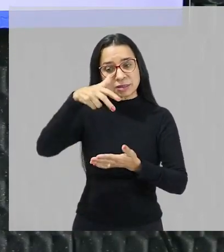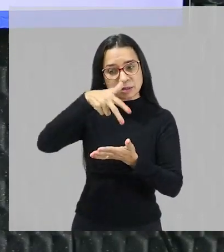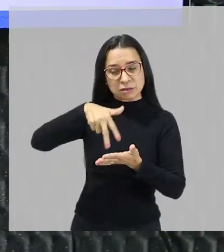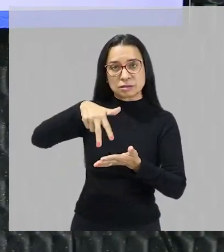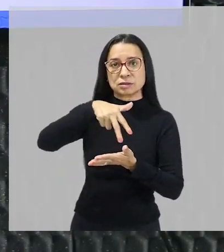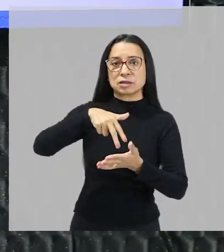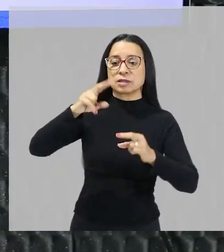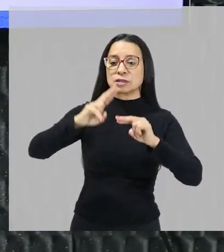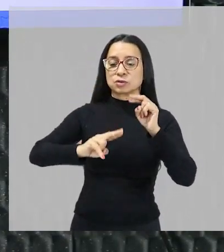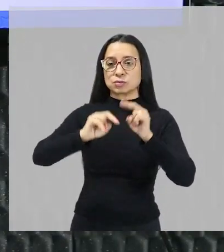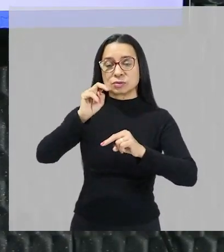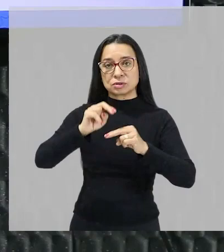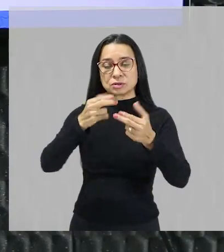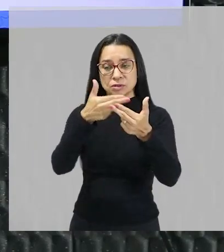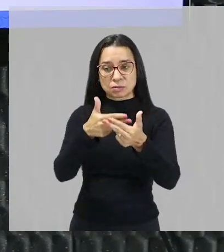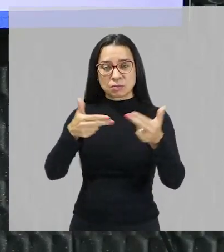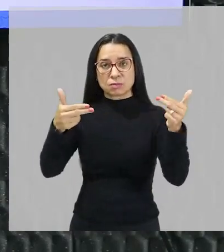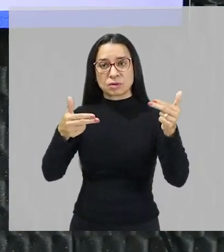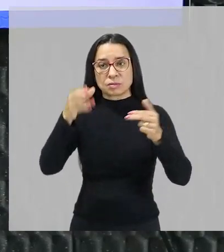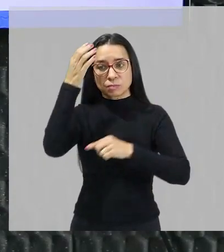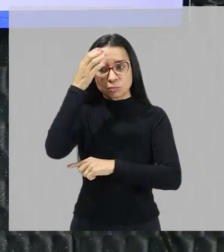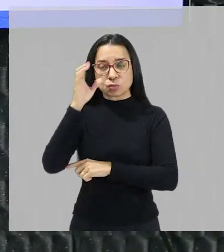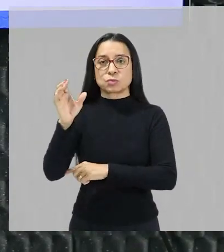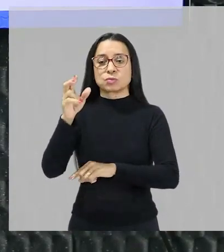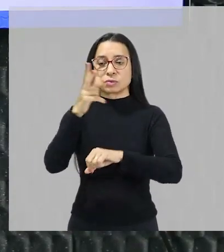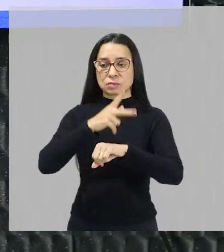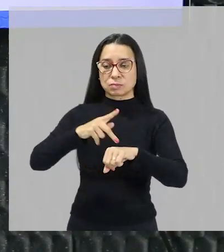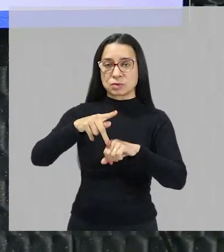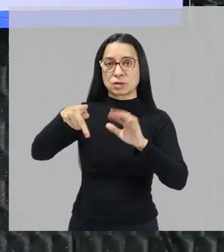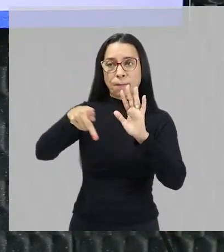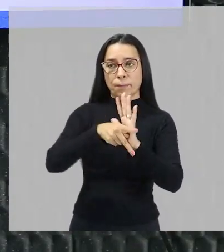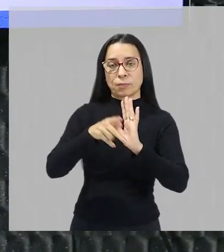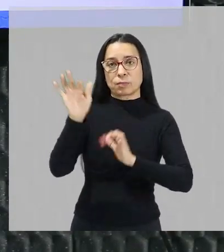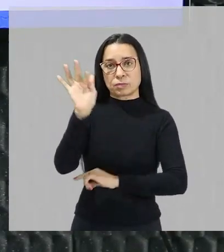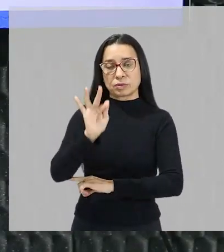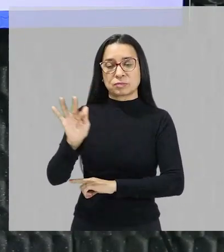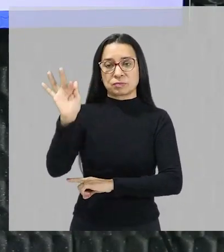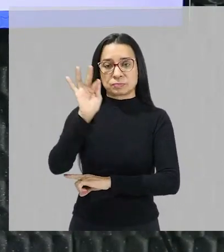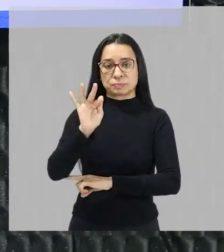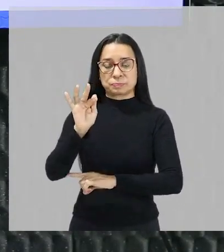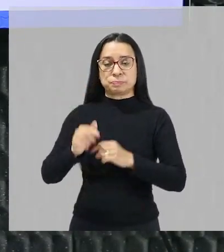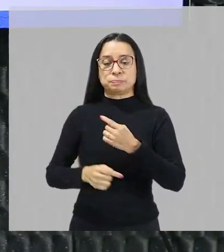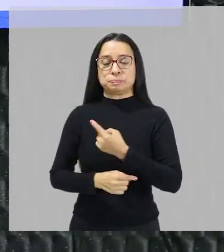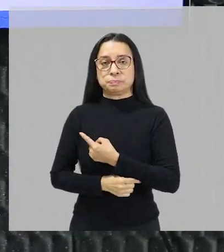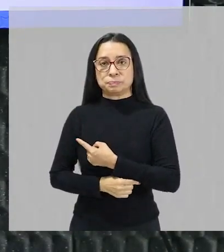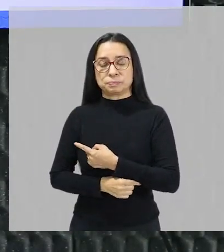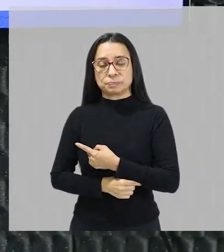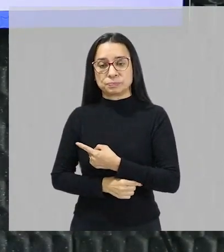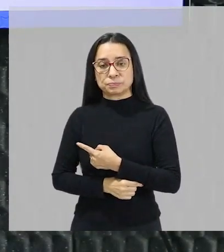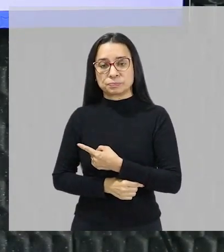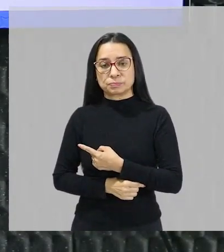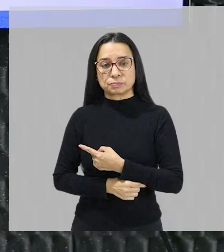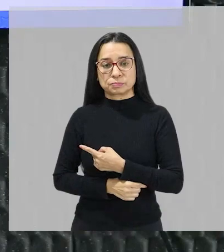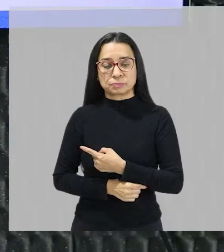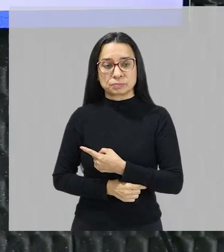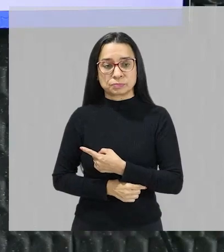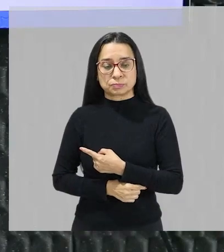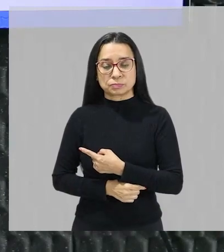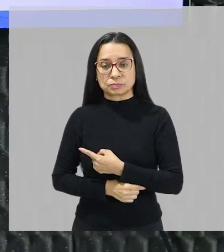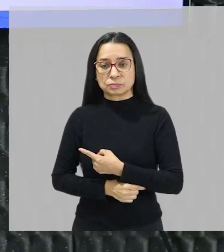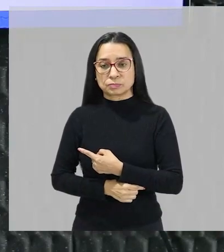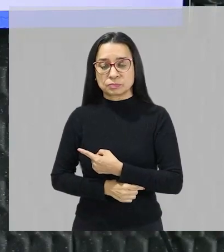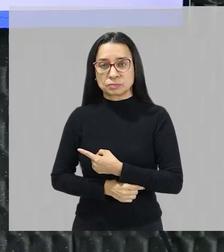um elemento cultural da França, que são os comandos dados pelos marcadores da dança. Seu papel